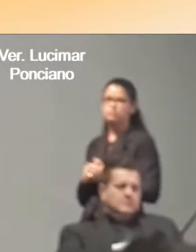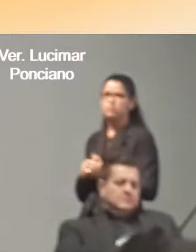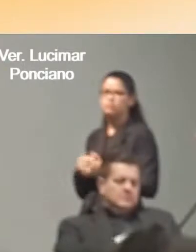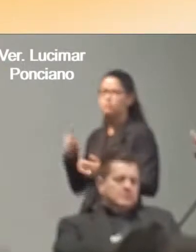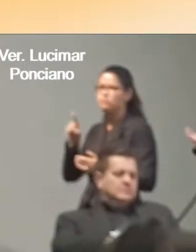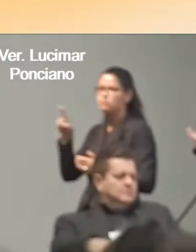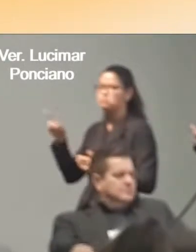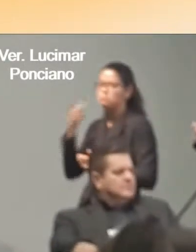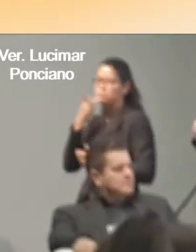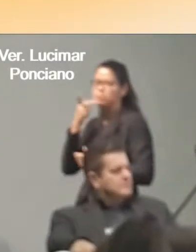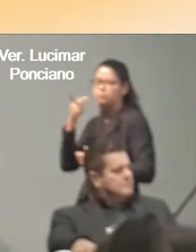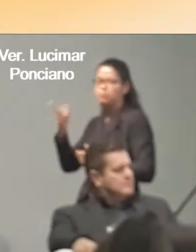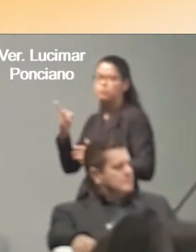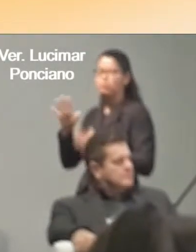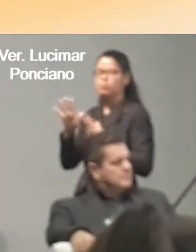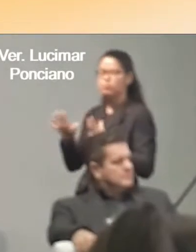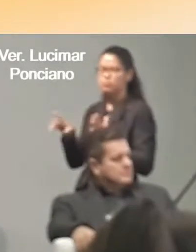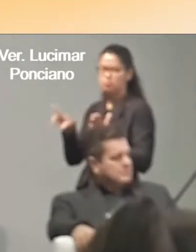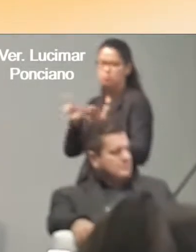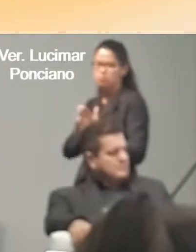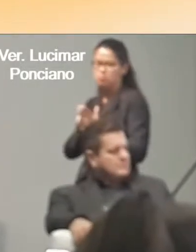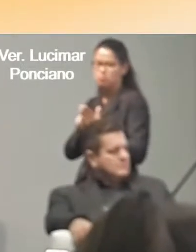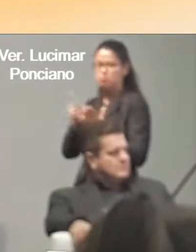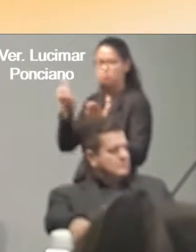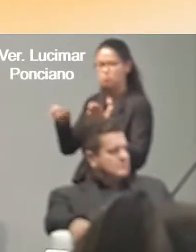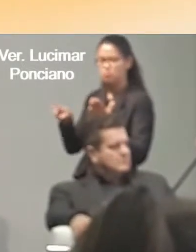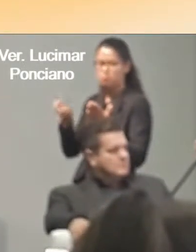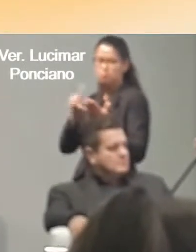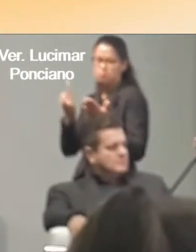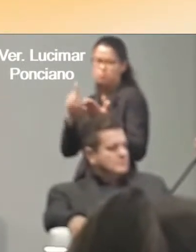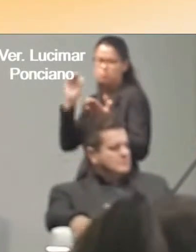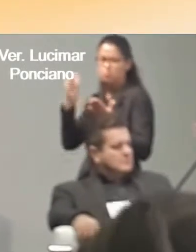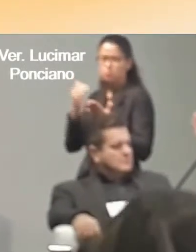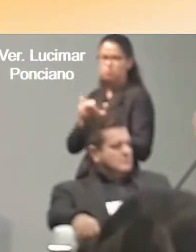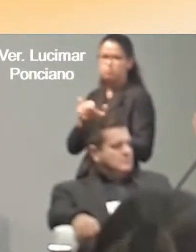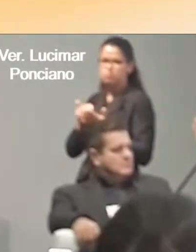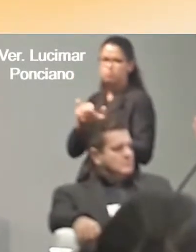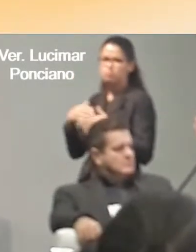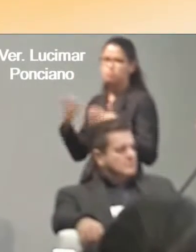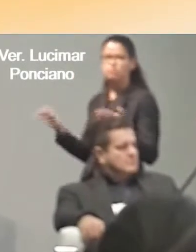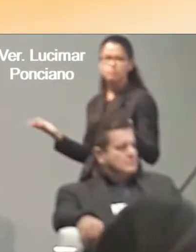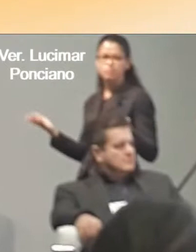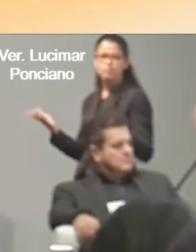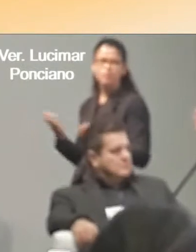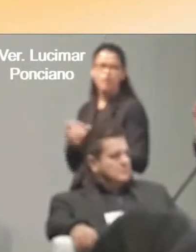O que eles podem dizer se essa lei é inconstitucional, que foi determinada? Bom,